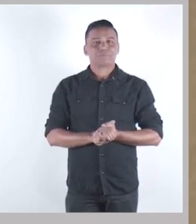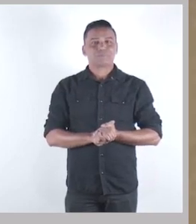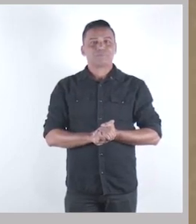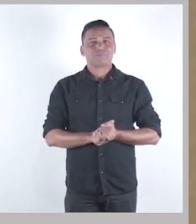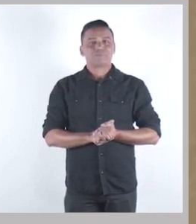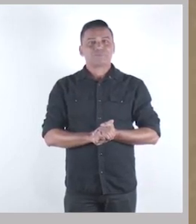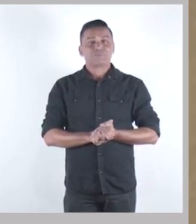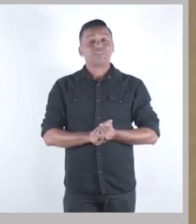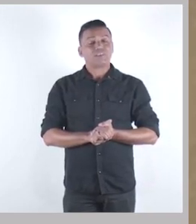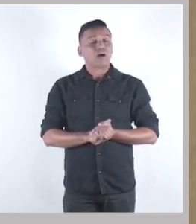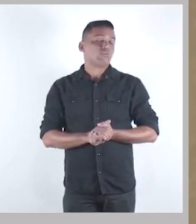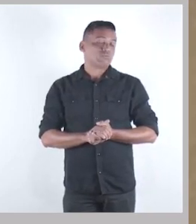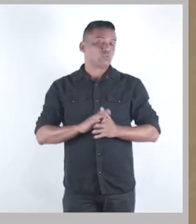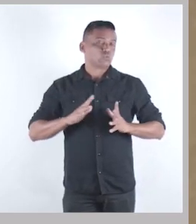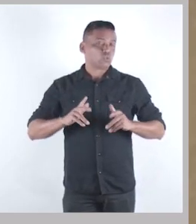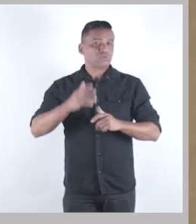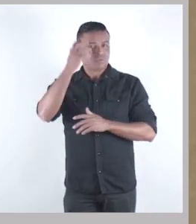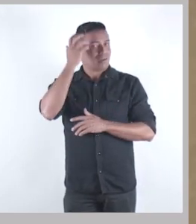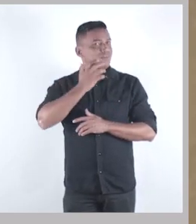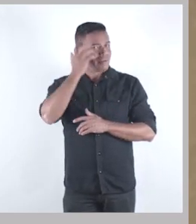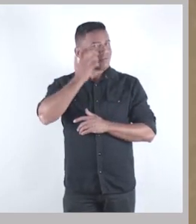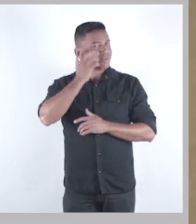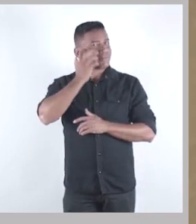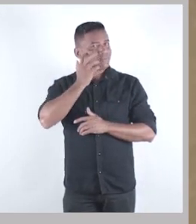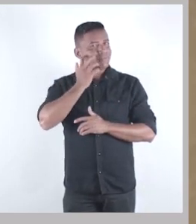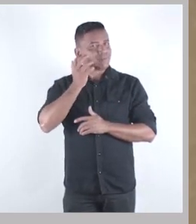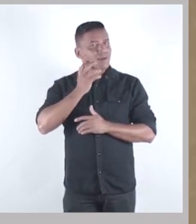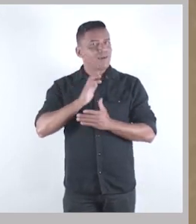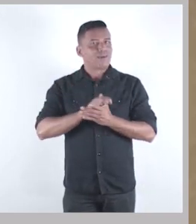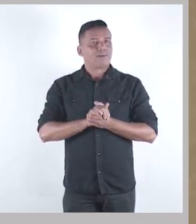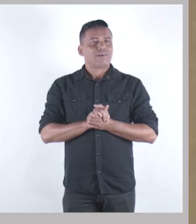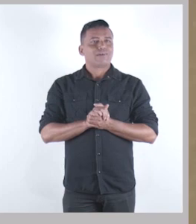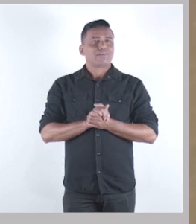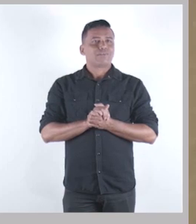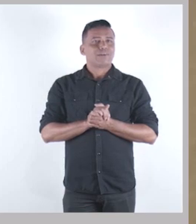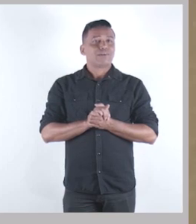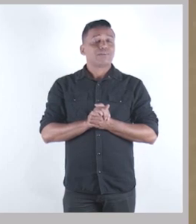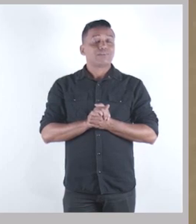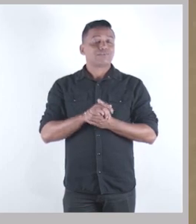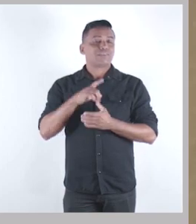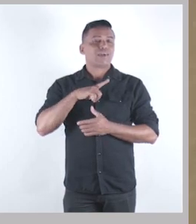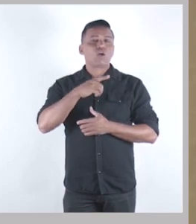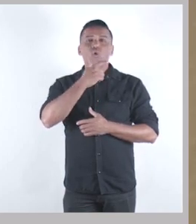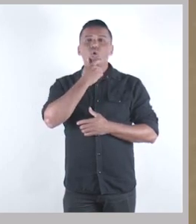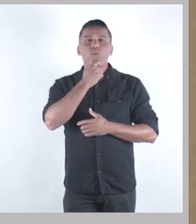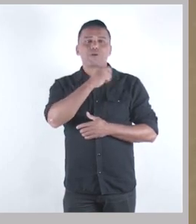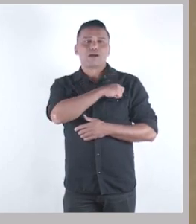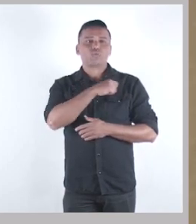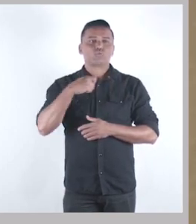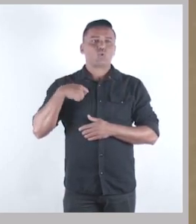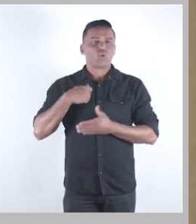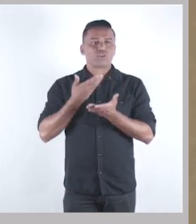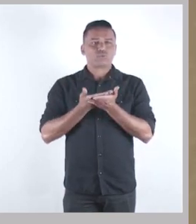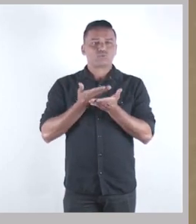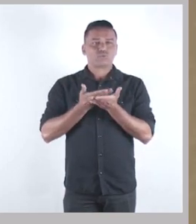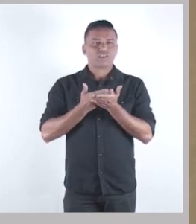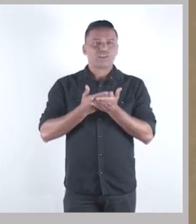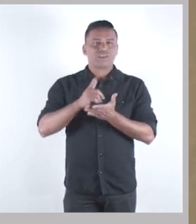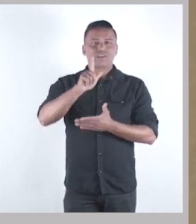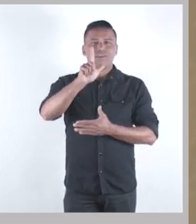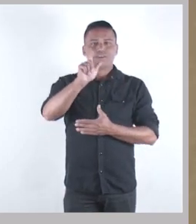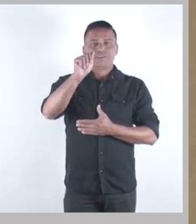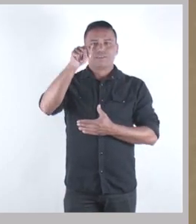Com toda a certeza, né? Com toda a certeza, aqui um outro autor que eu estudei na altura do doutorado, portanto, foi o Ngulano Costa,